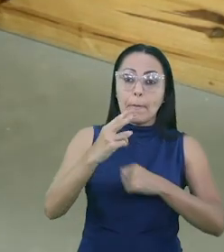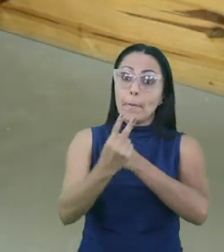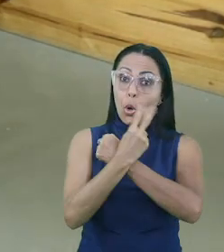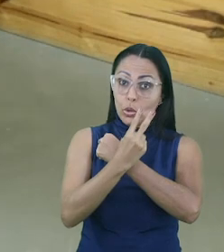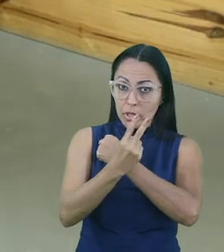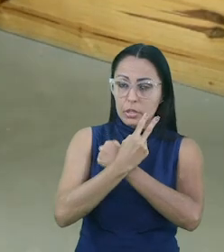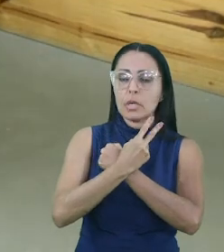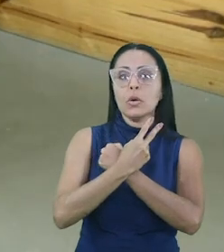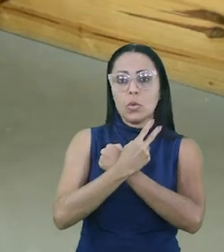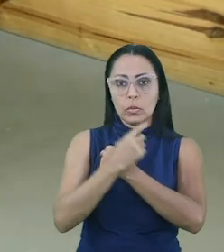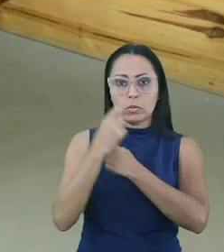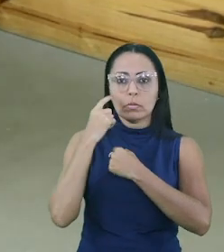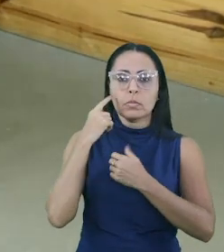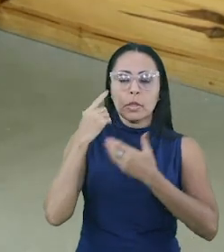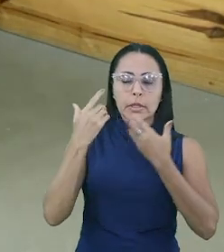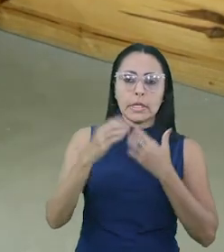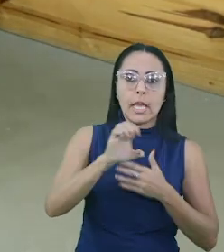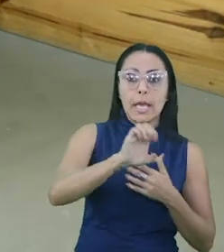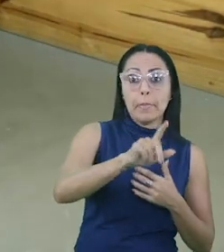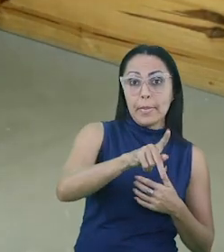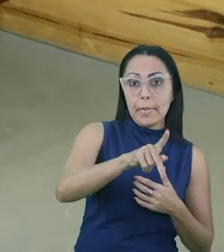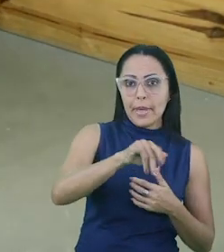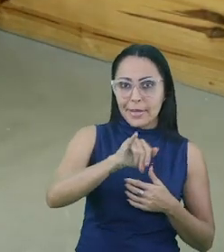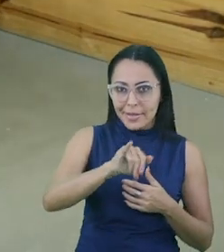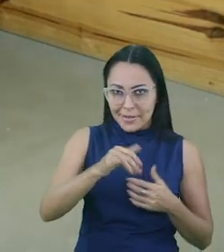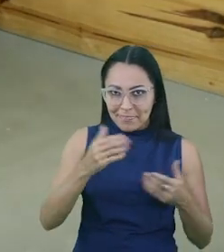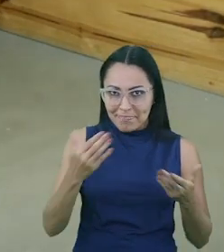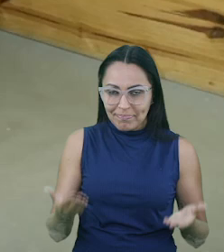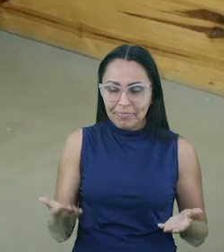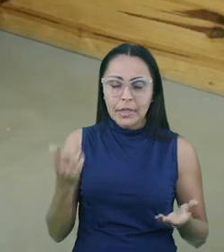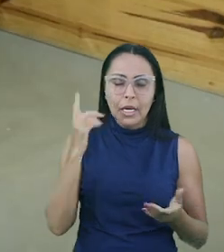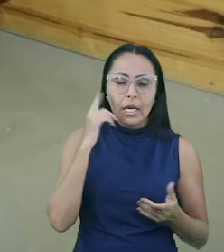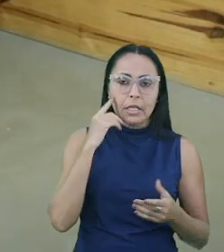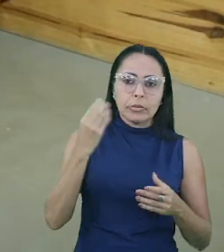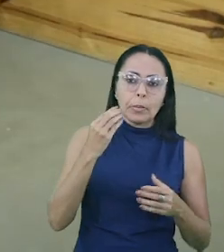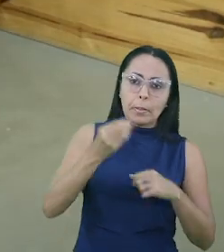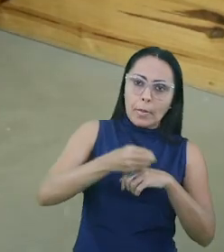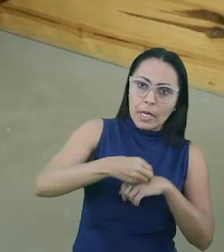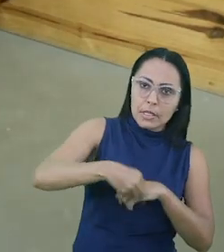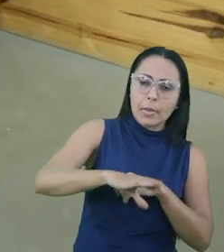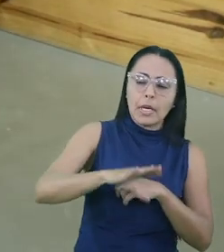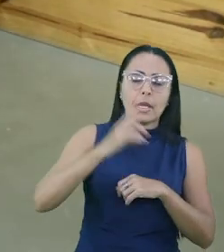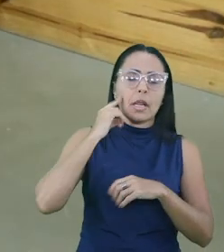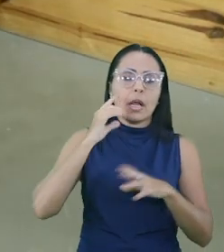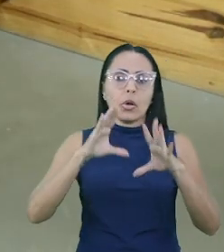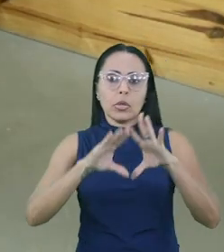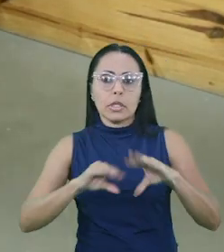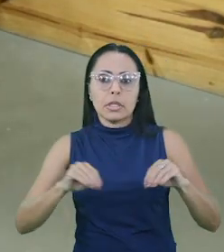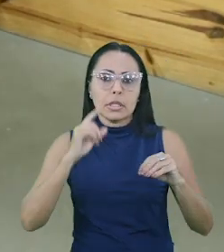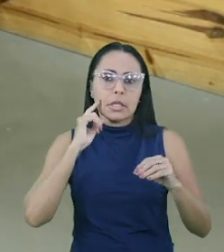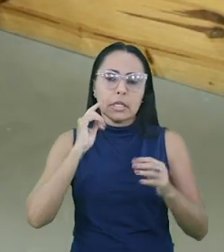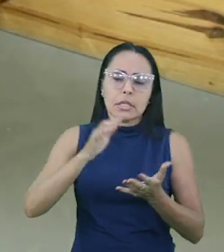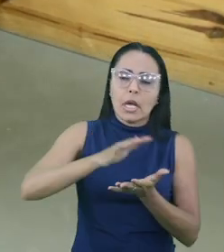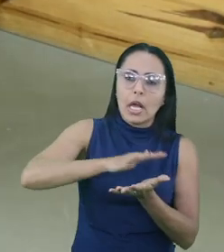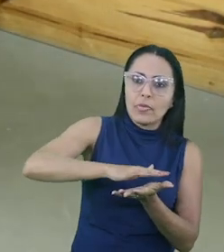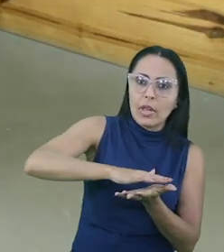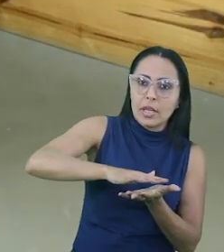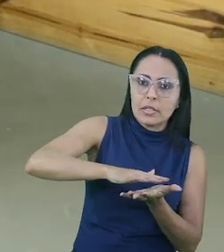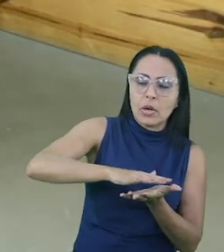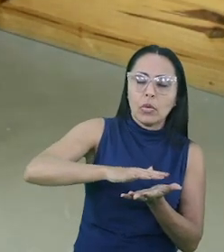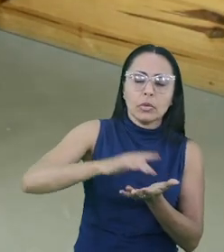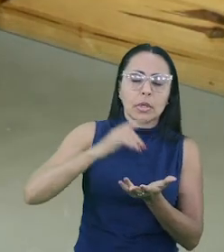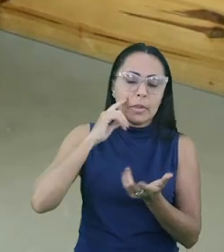após a mistura dessas duas substâncias, a gente passa para a tela, acontece a secagem e depois a revelação.